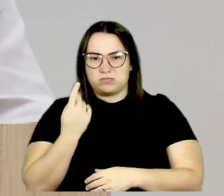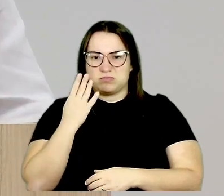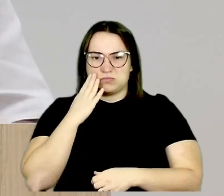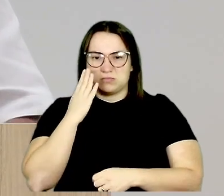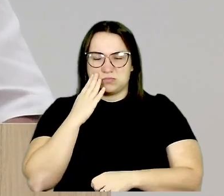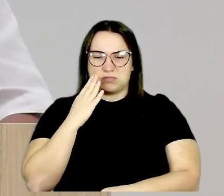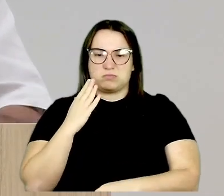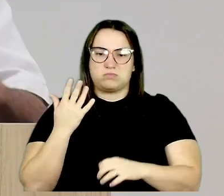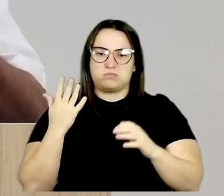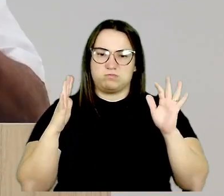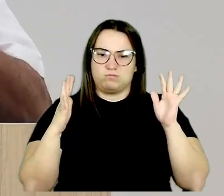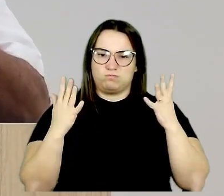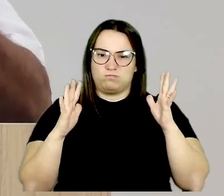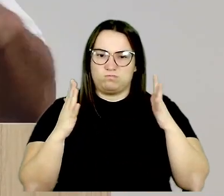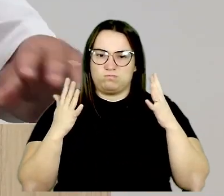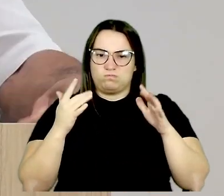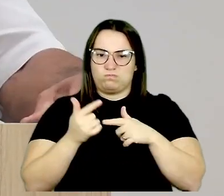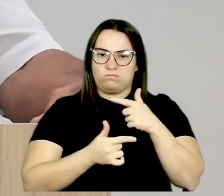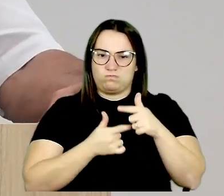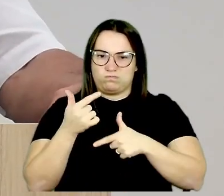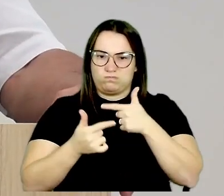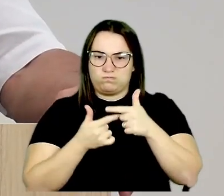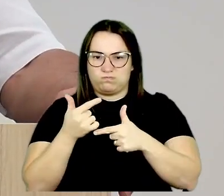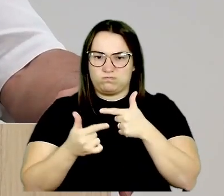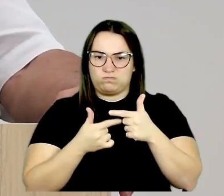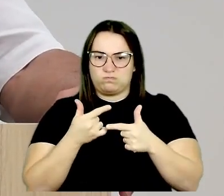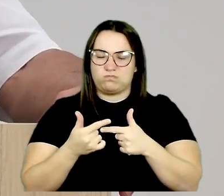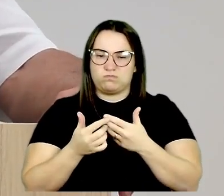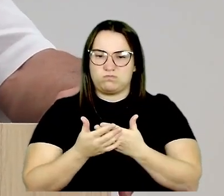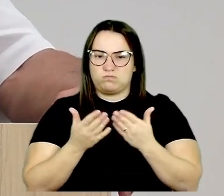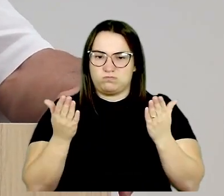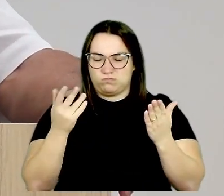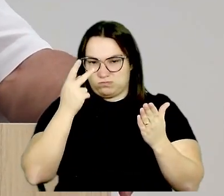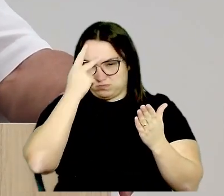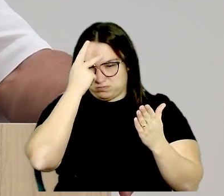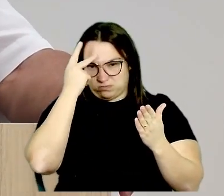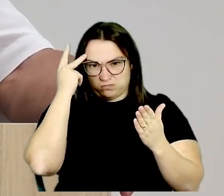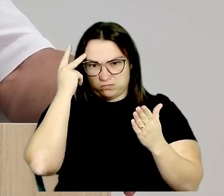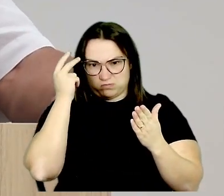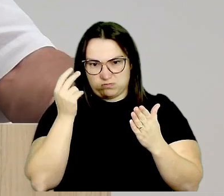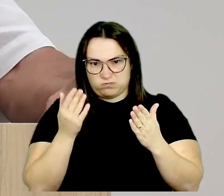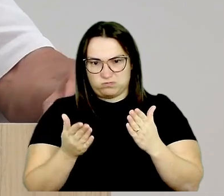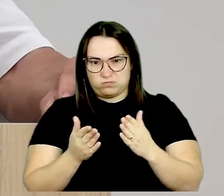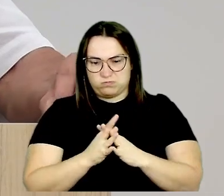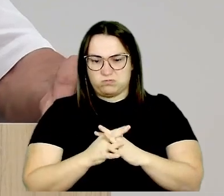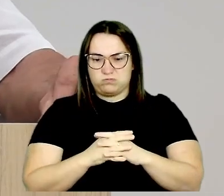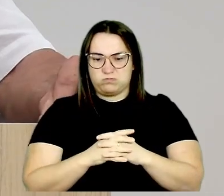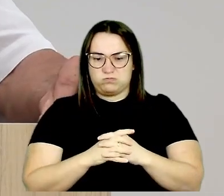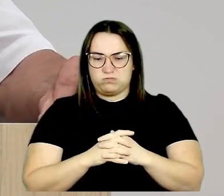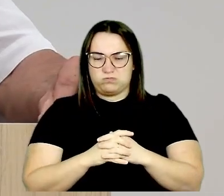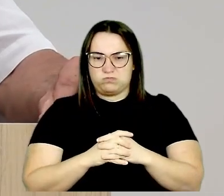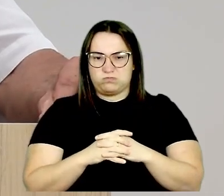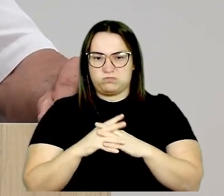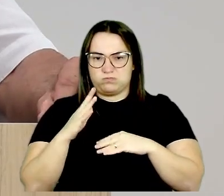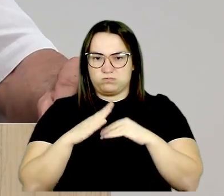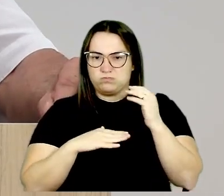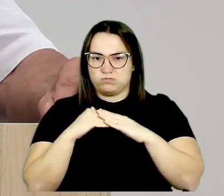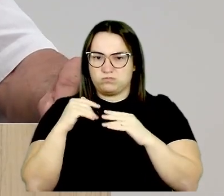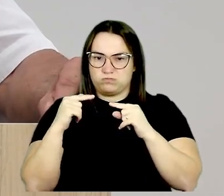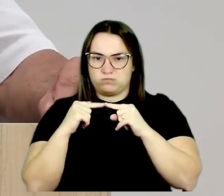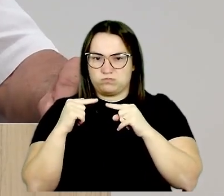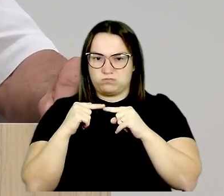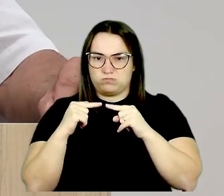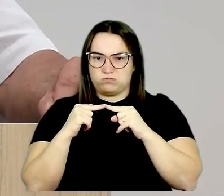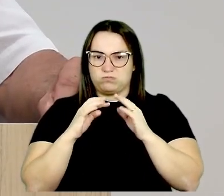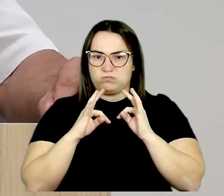quero parabenizar o trabalho daquelas pessoas que lá executam, né, com